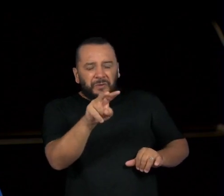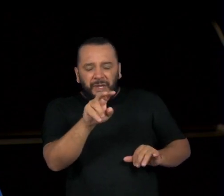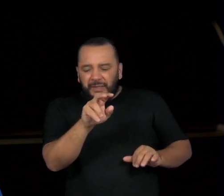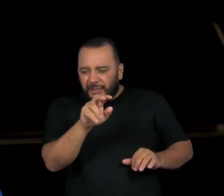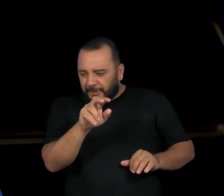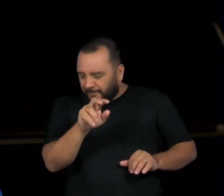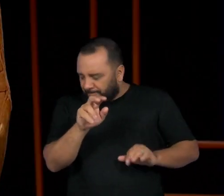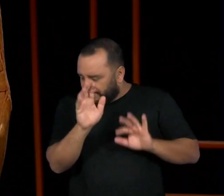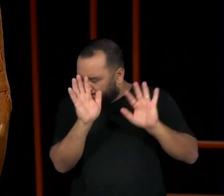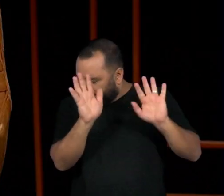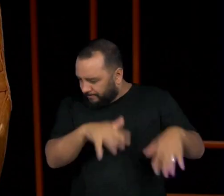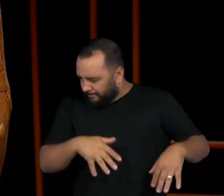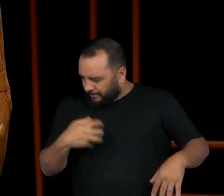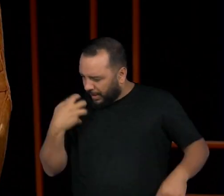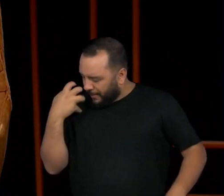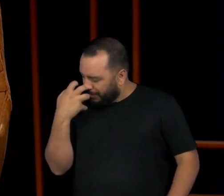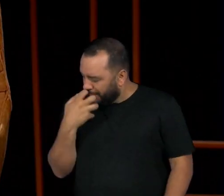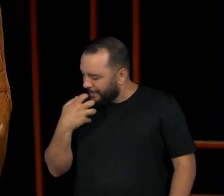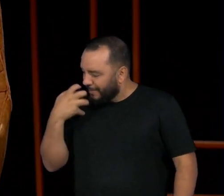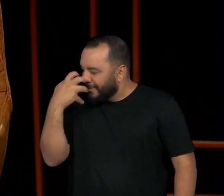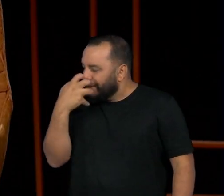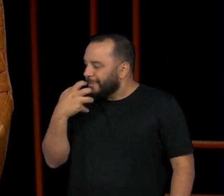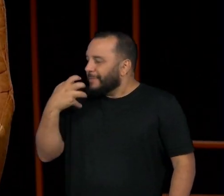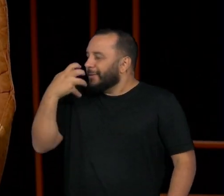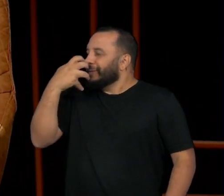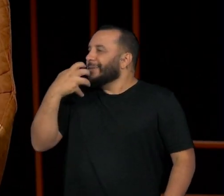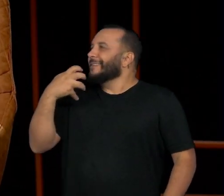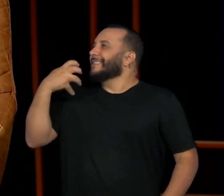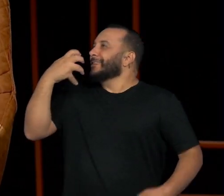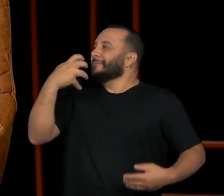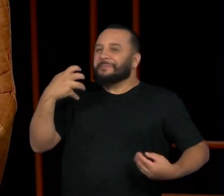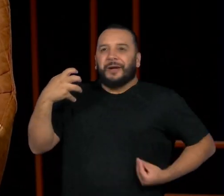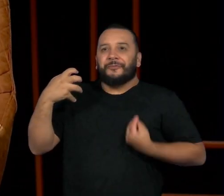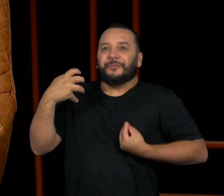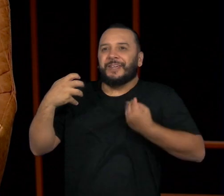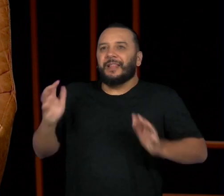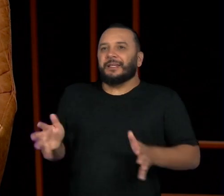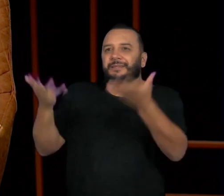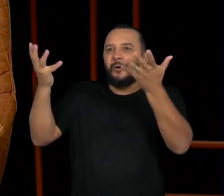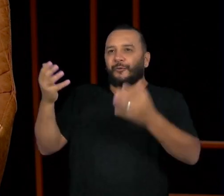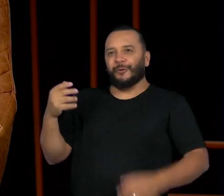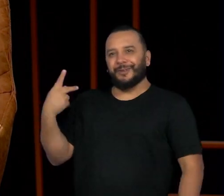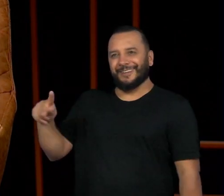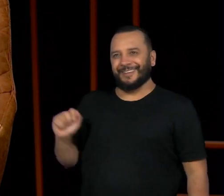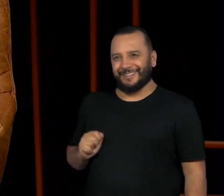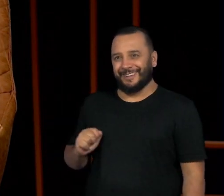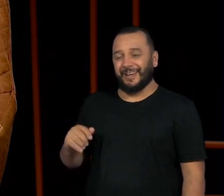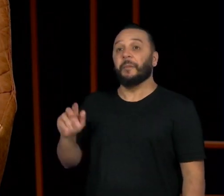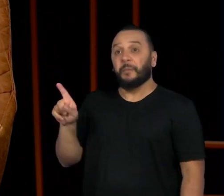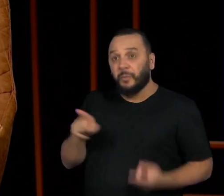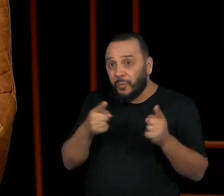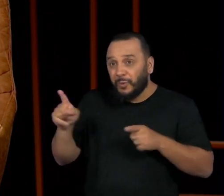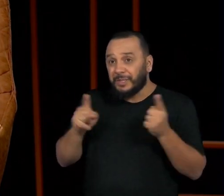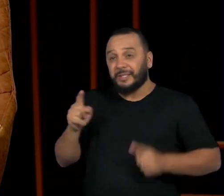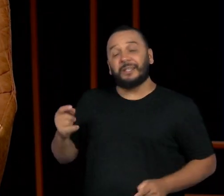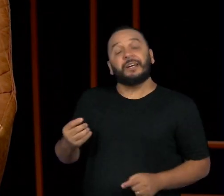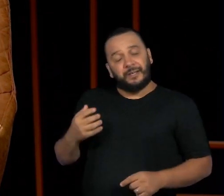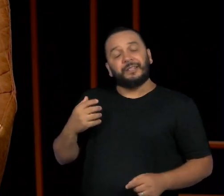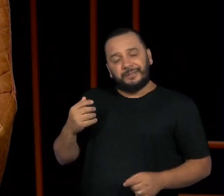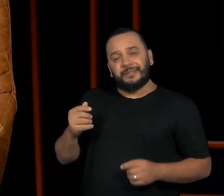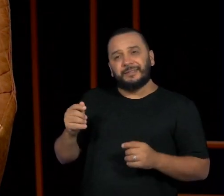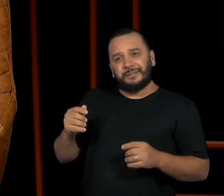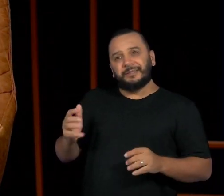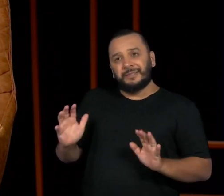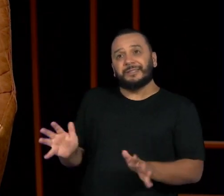vidas. Então, essa semente é muito forte na minha trajetória inteira humana. E um pouco antes da